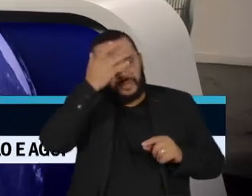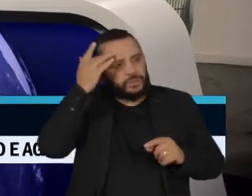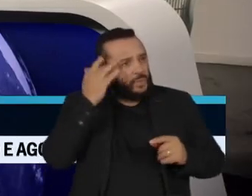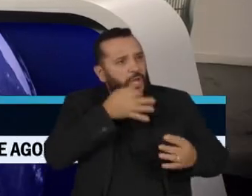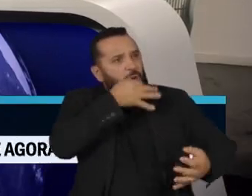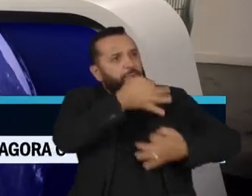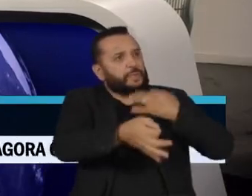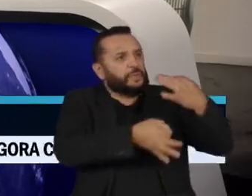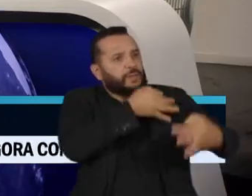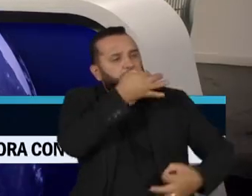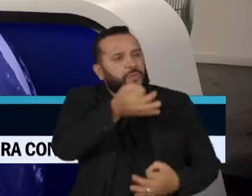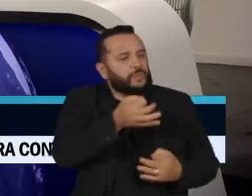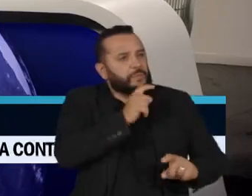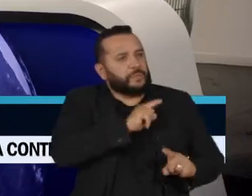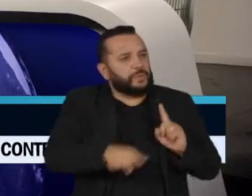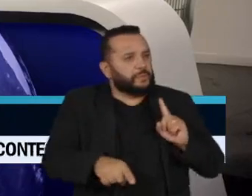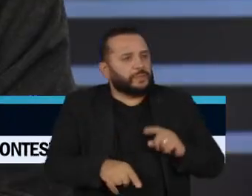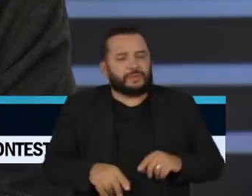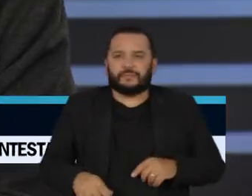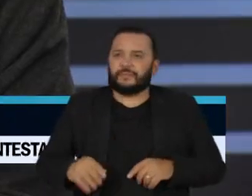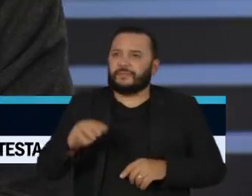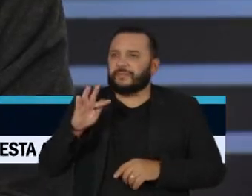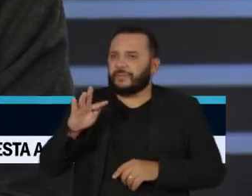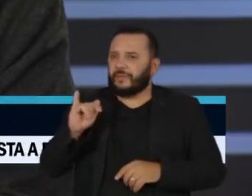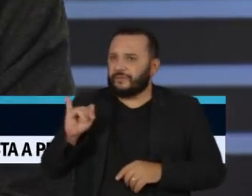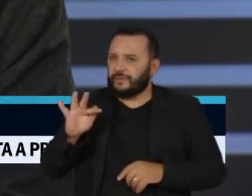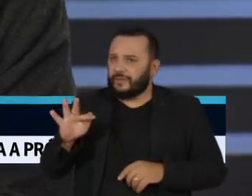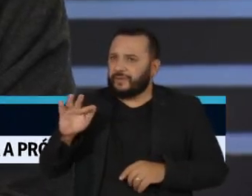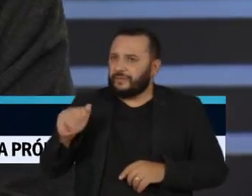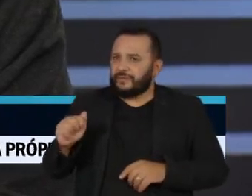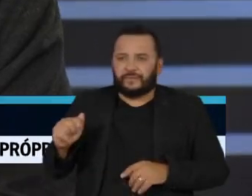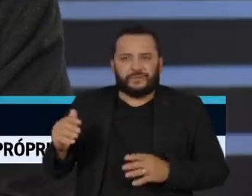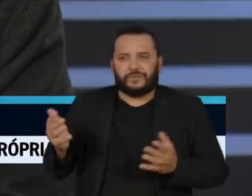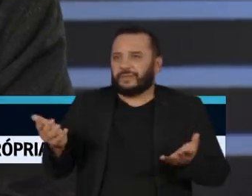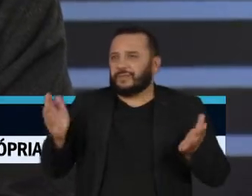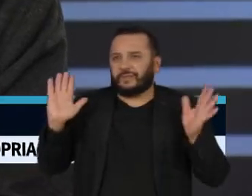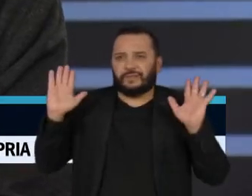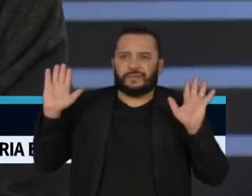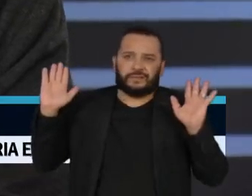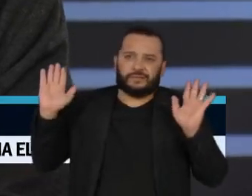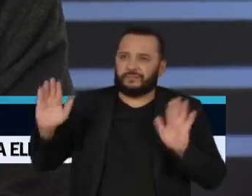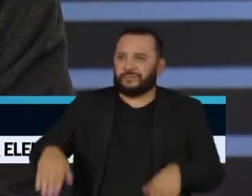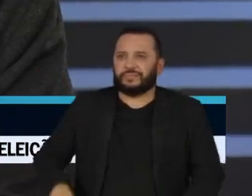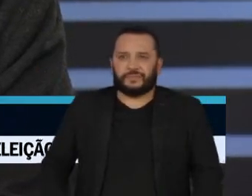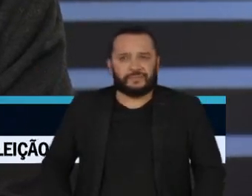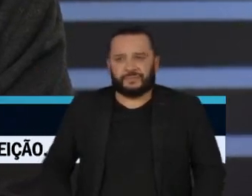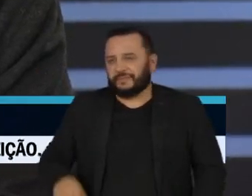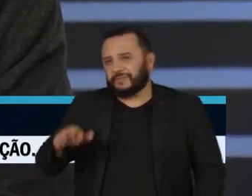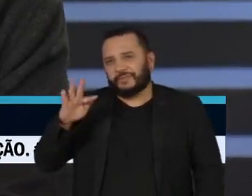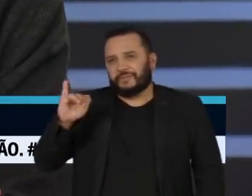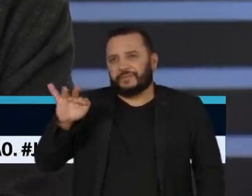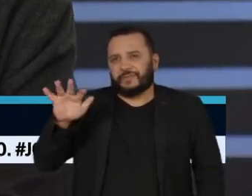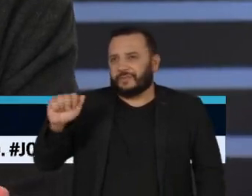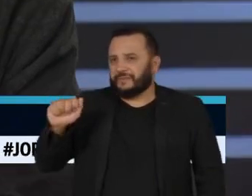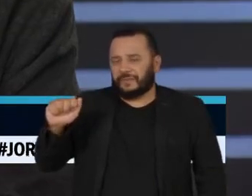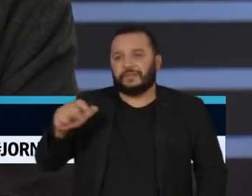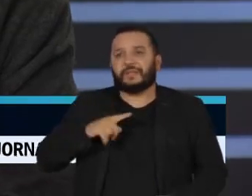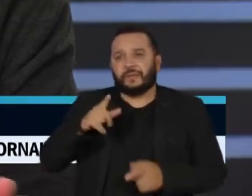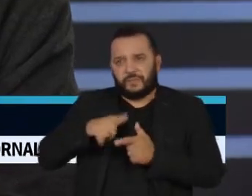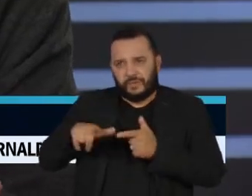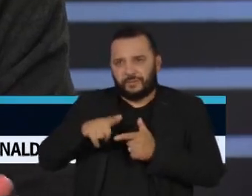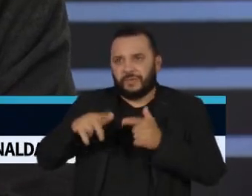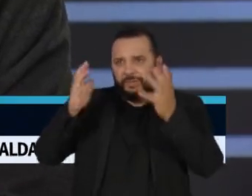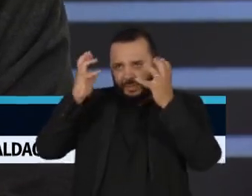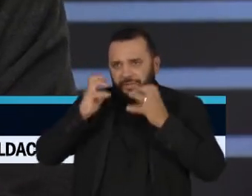a FIFA a FIFA Tá além de qualquer descrição quer dizer tem tem problemas muito mais